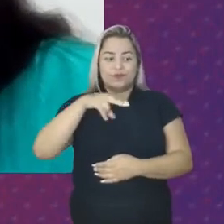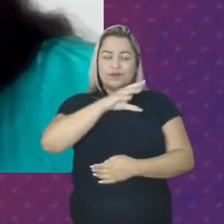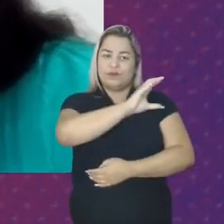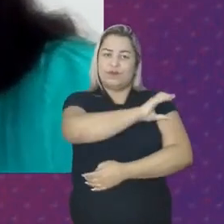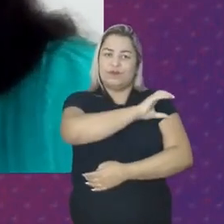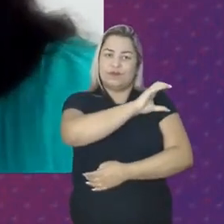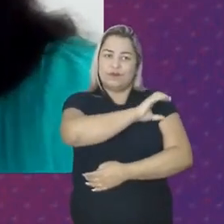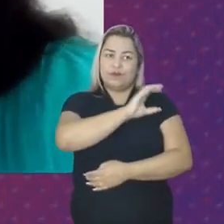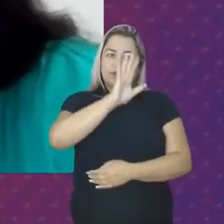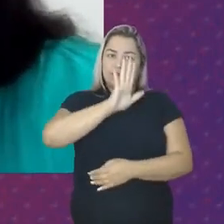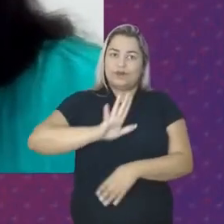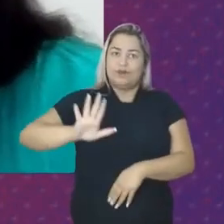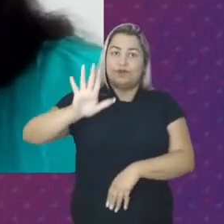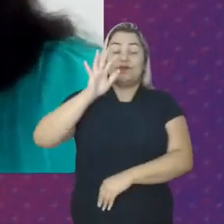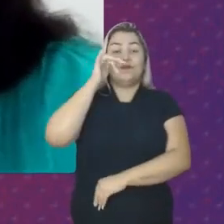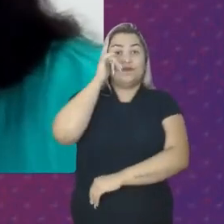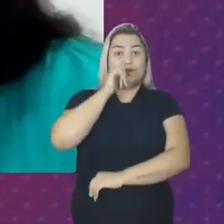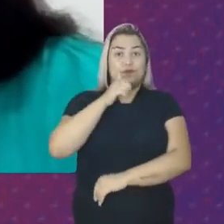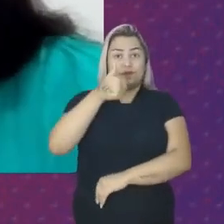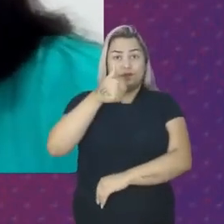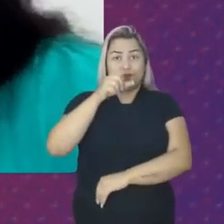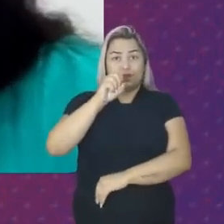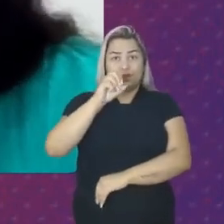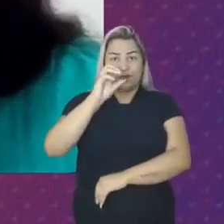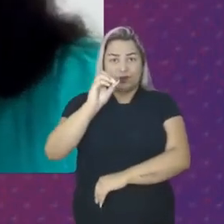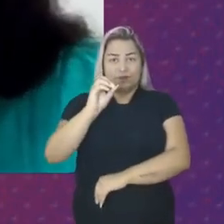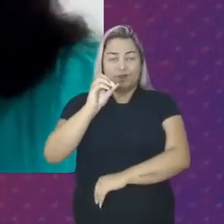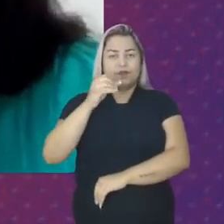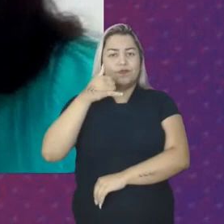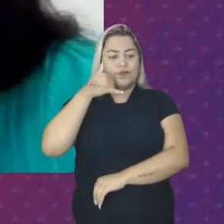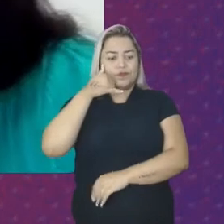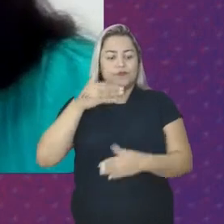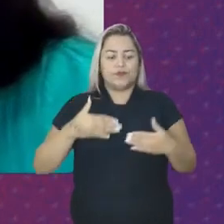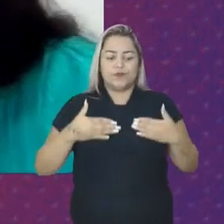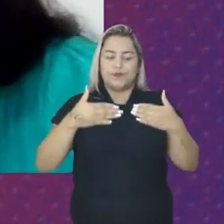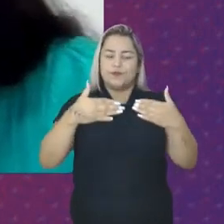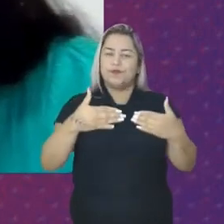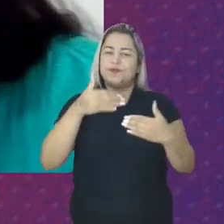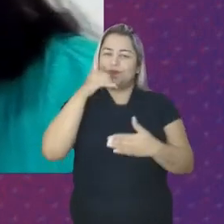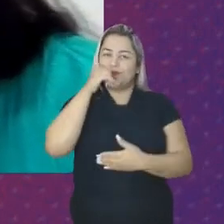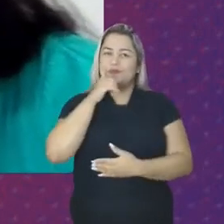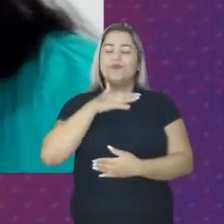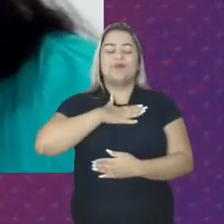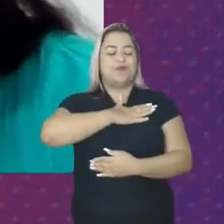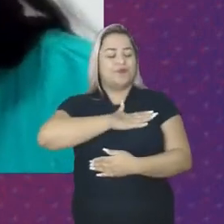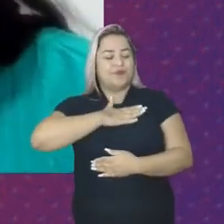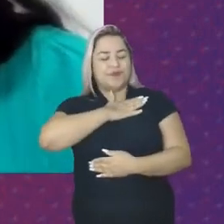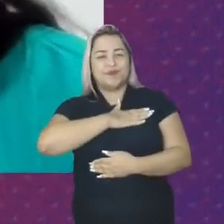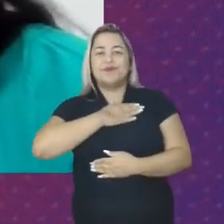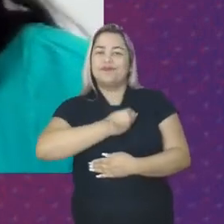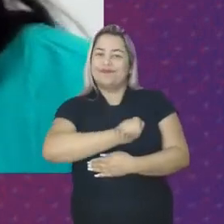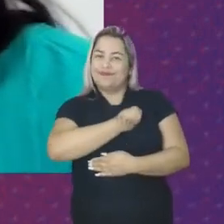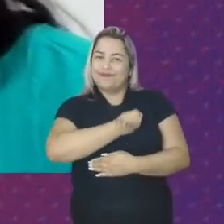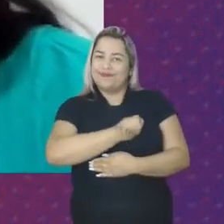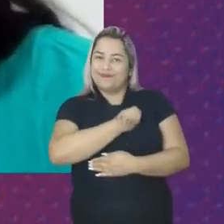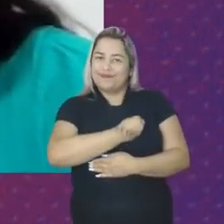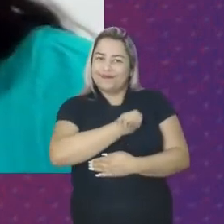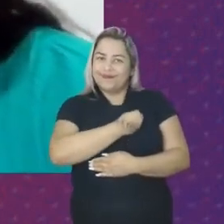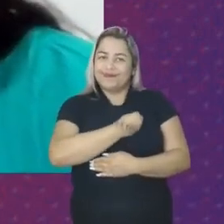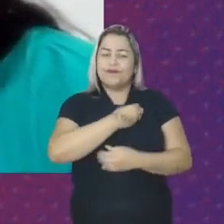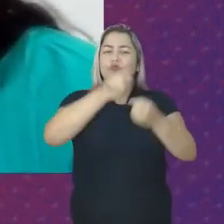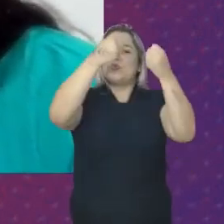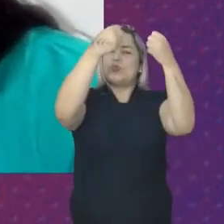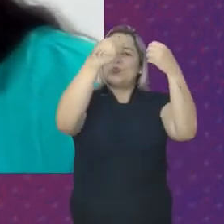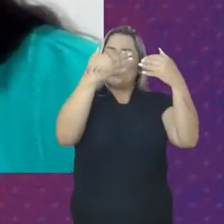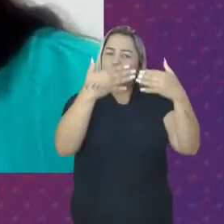da Central de Atendimento à Mulher, o Ligue 180, do Ministério das Mulheres, e é um prazer poder participar e colocar, explicar